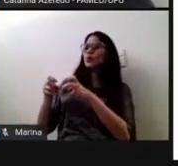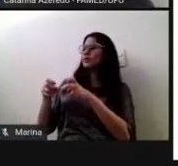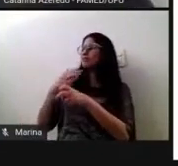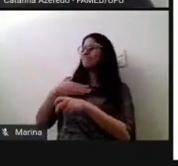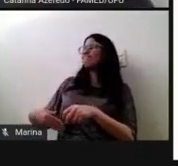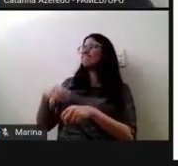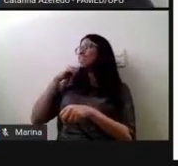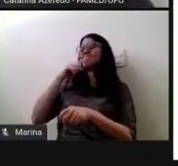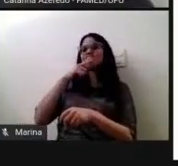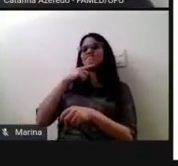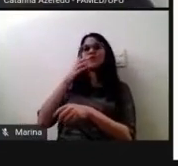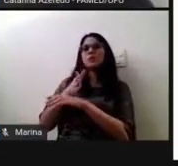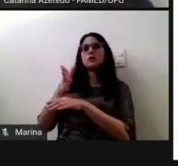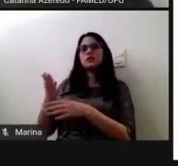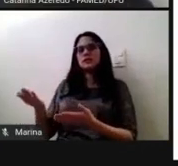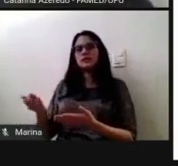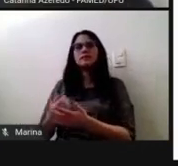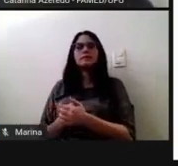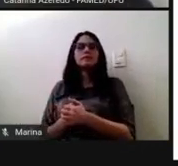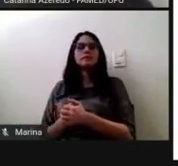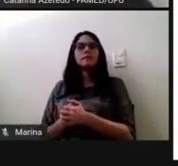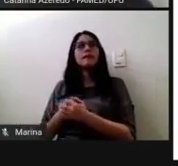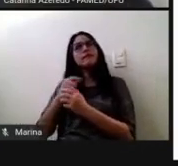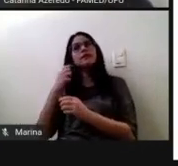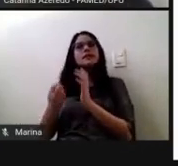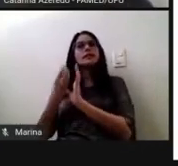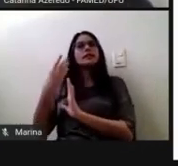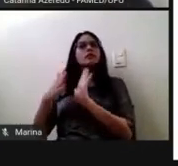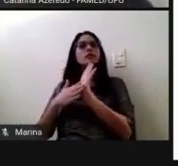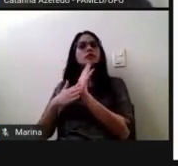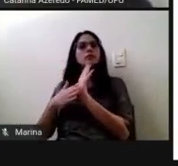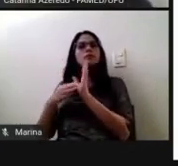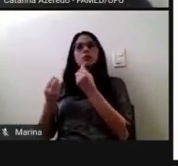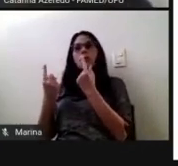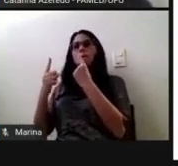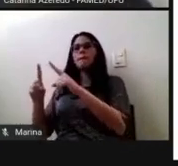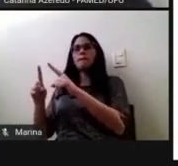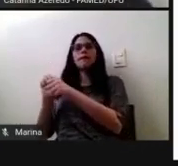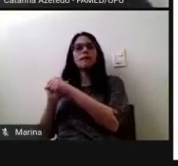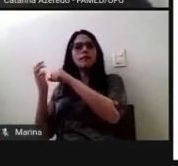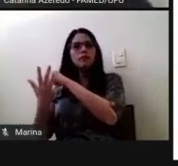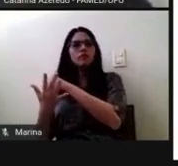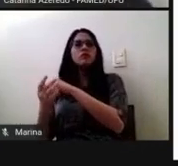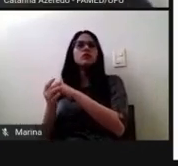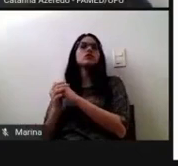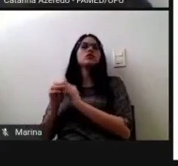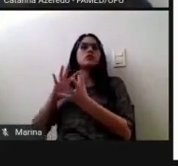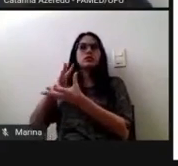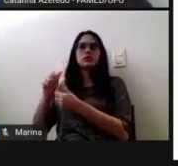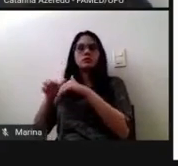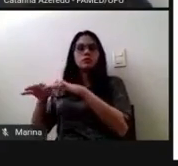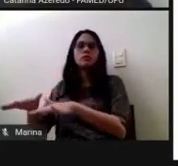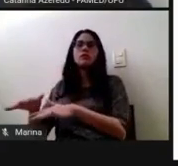e a criação desse plano de enfrentamento à pandemia da Covid-19, que foi lançado também no dia 3 de